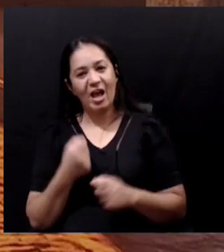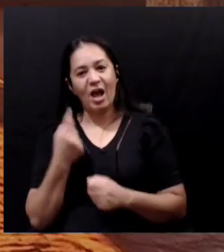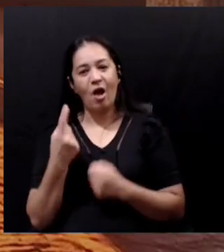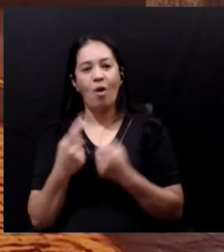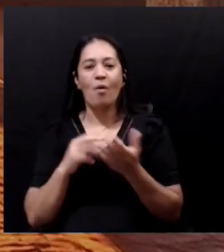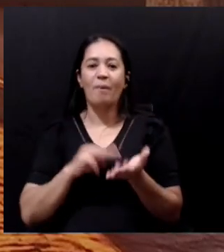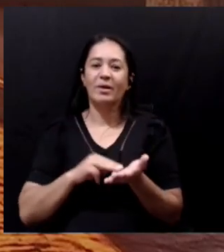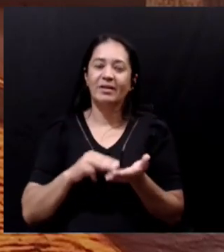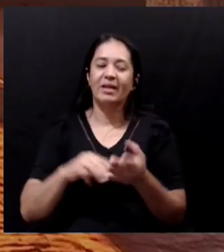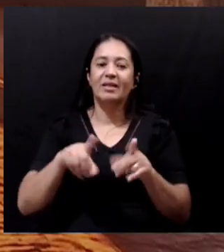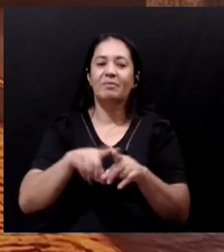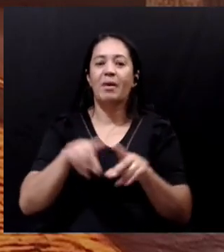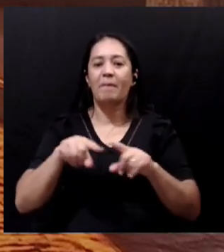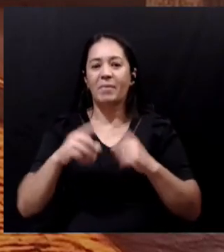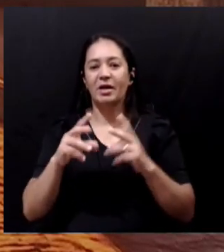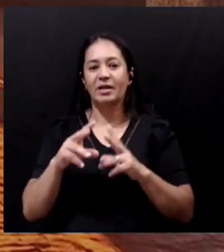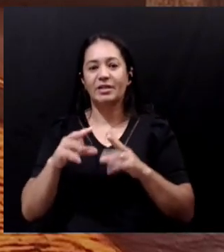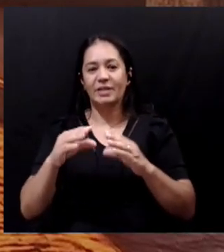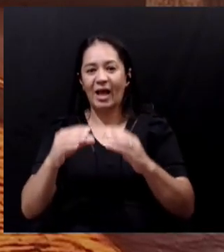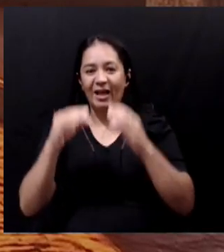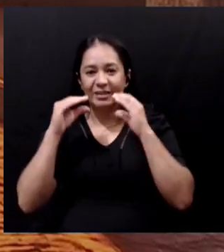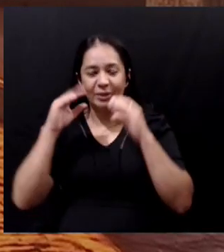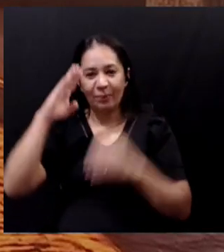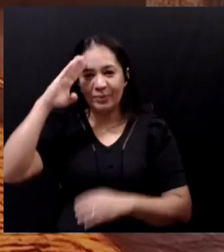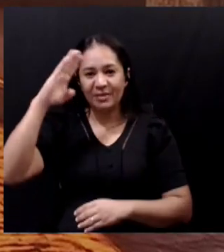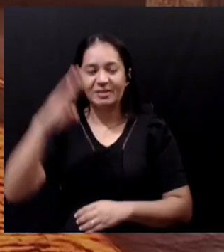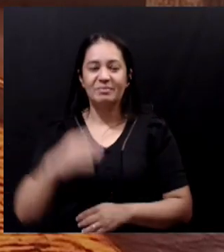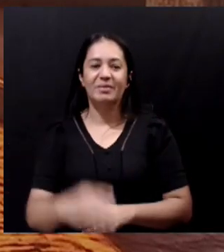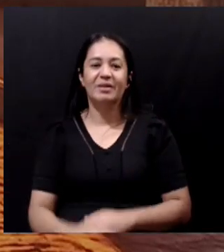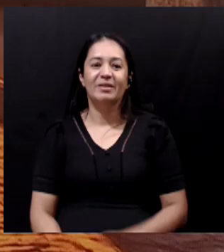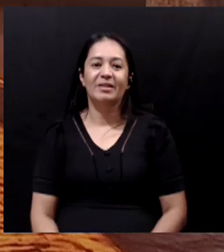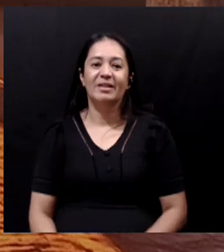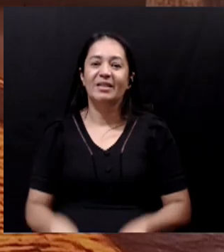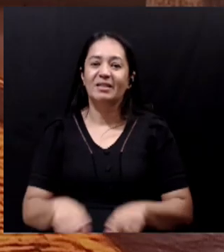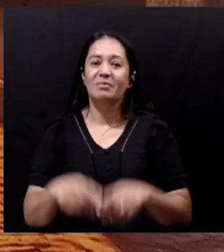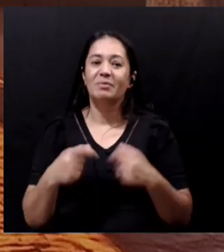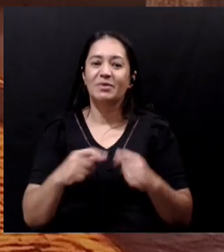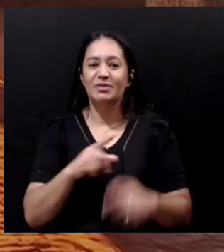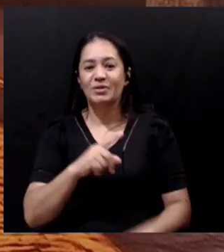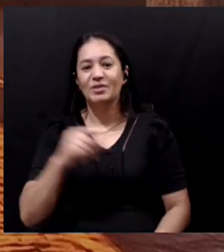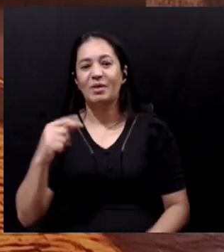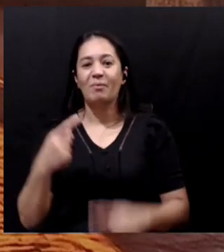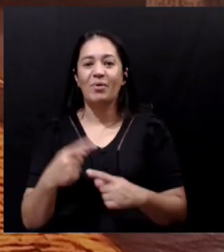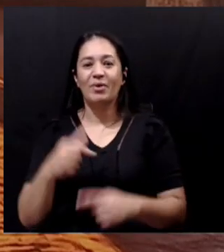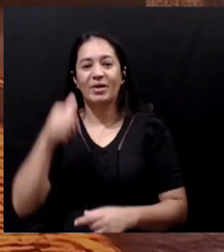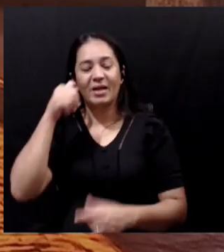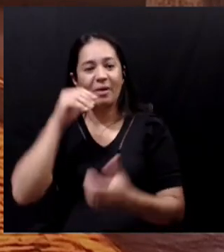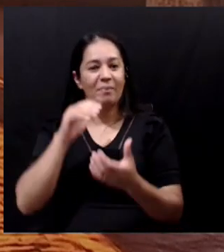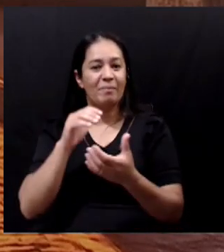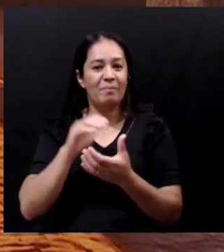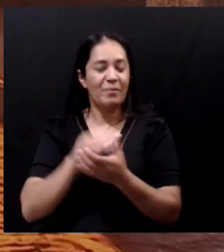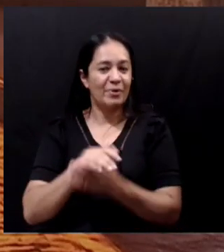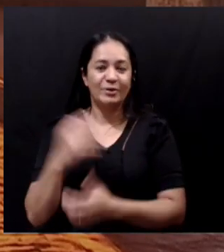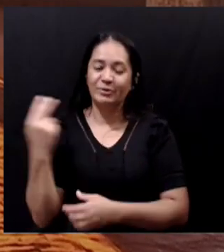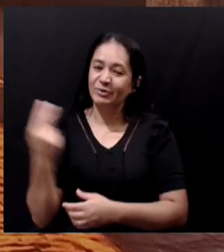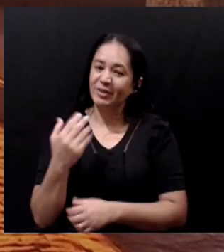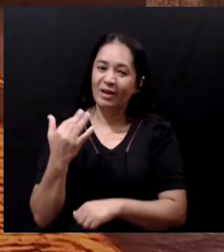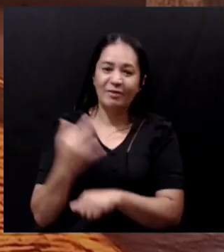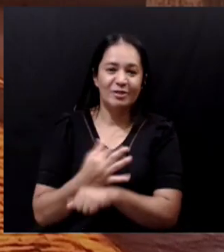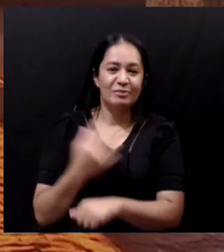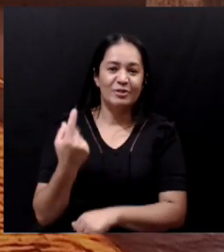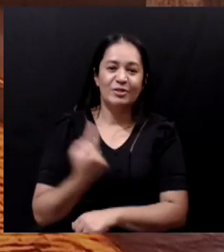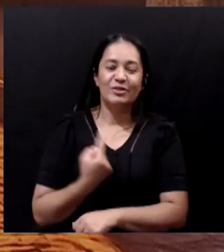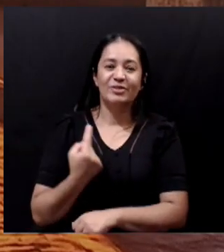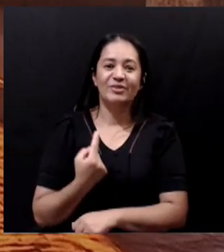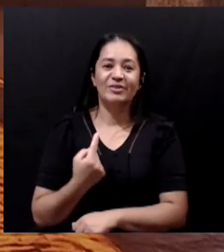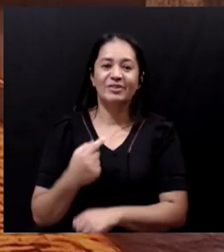dele é hambúrguer. E também ele teve que sair porque a esposa dele não estava dando conta. E estão os